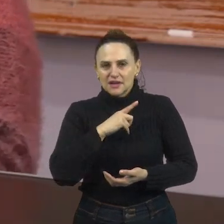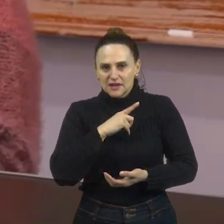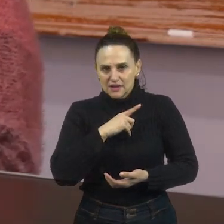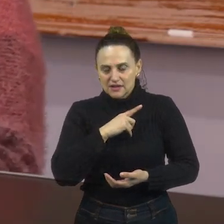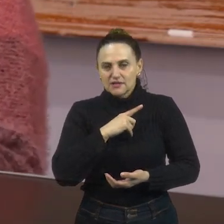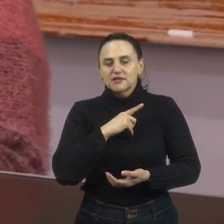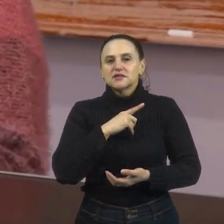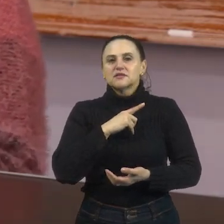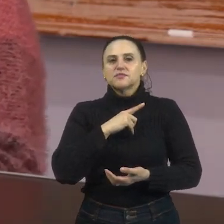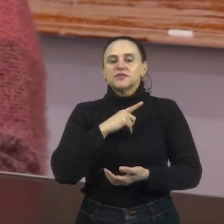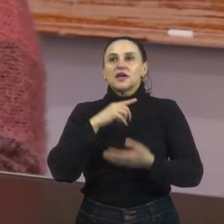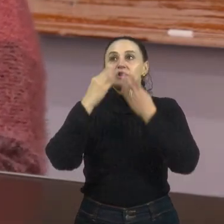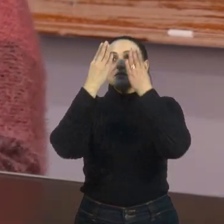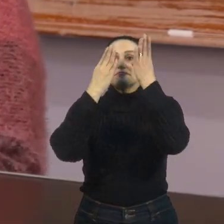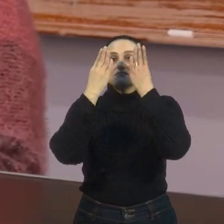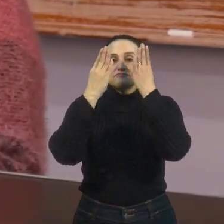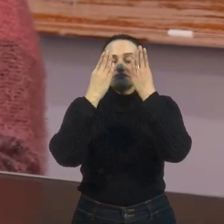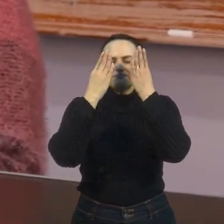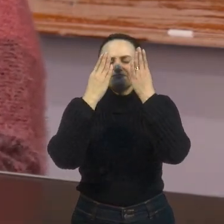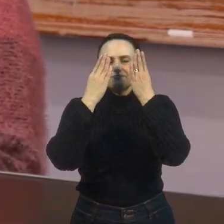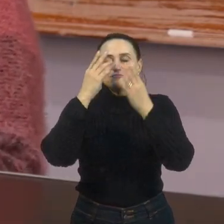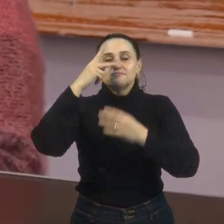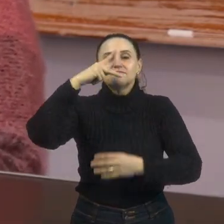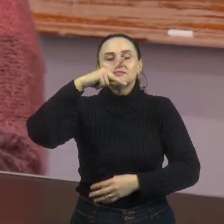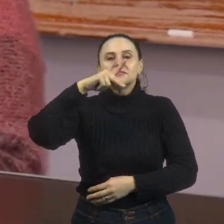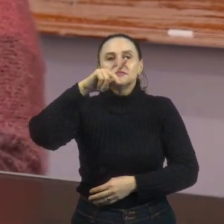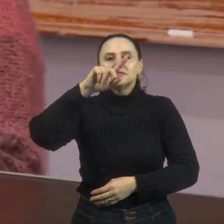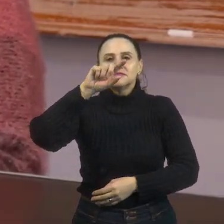máxima desse psiquismo infantil, né?